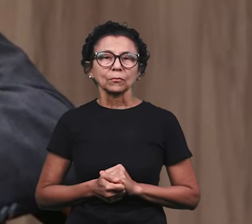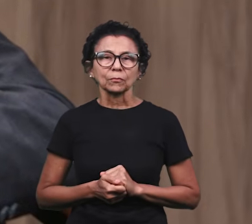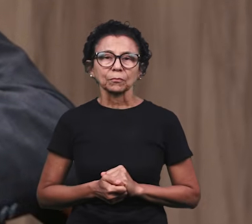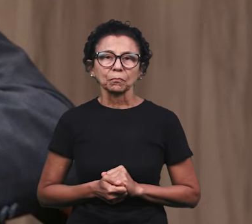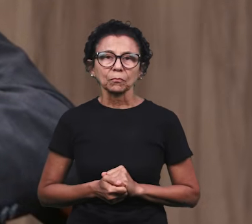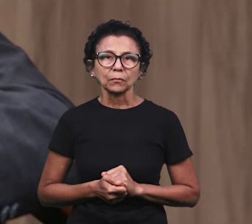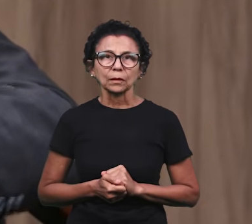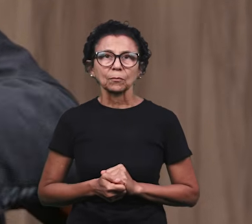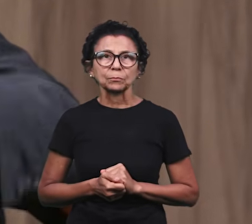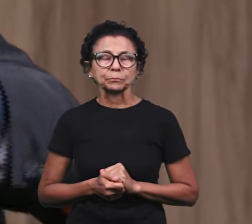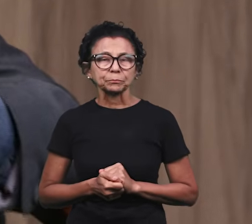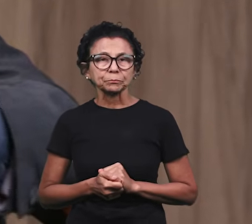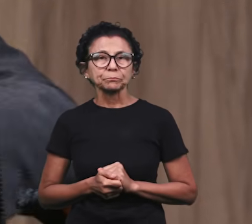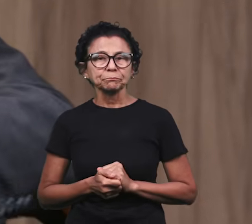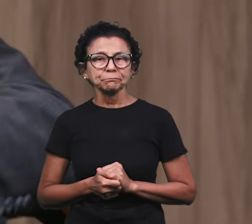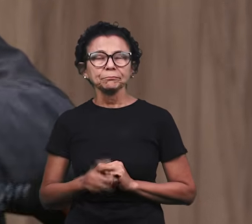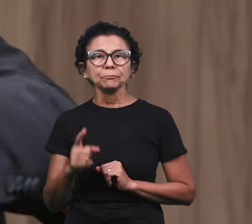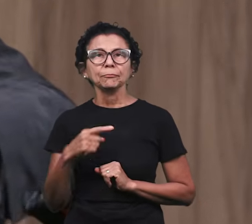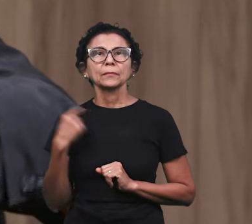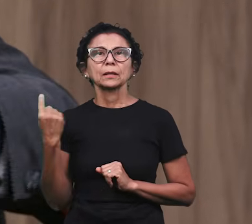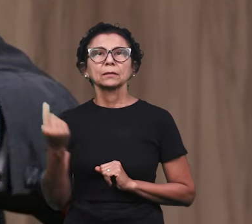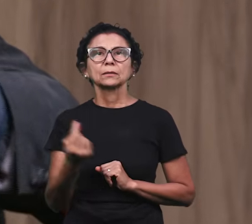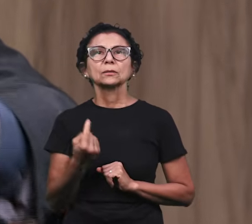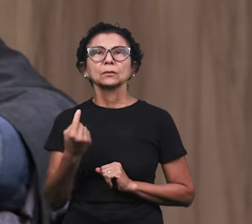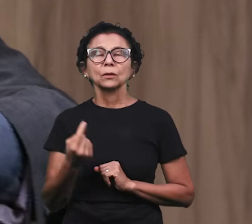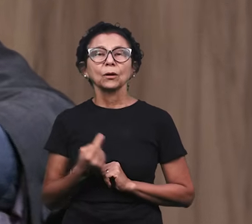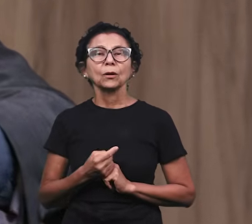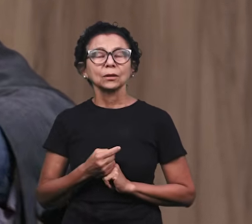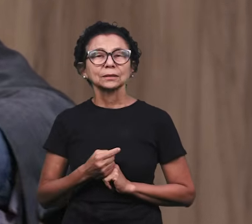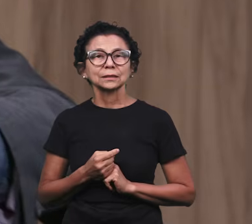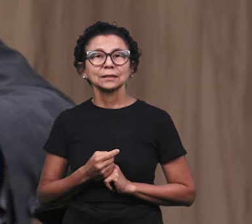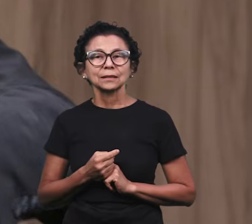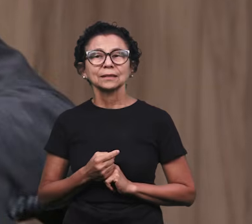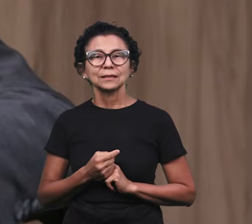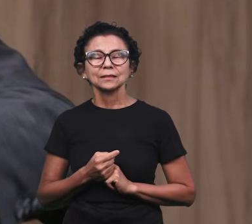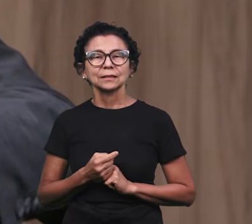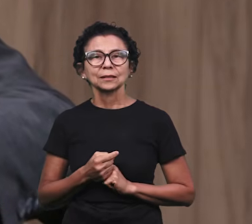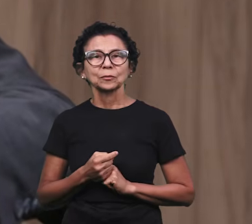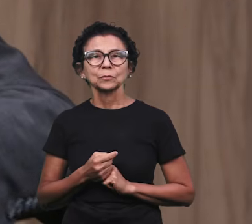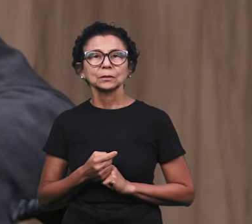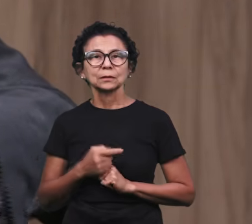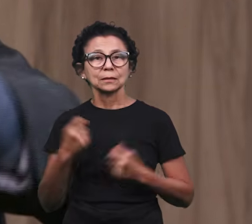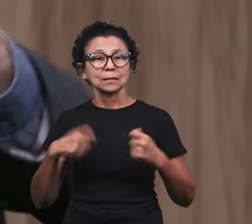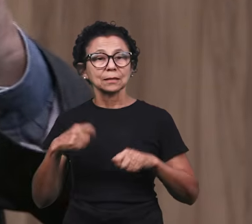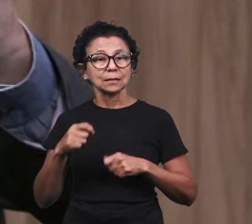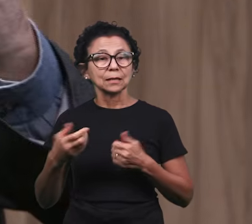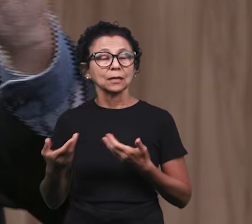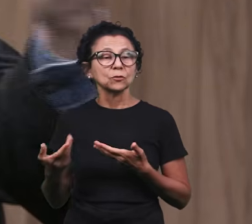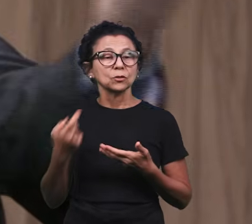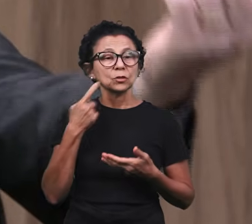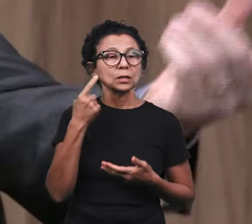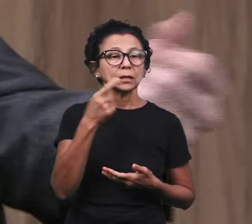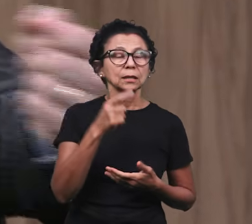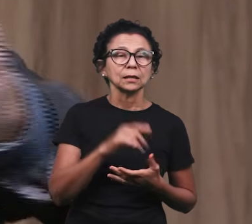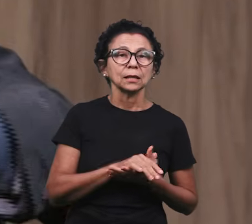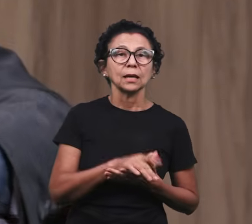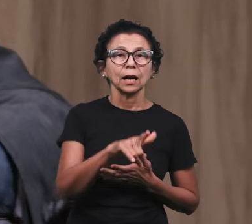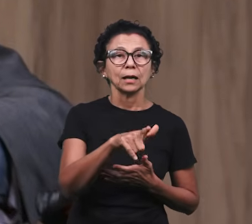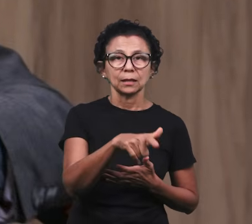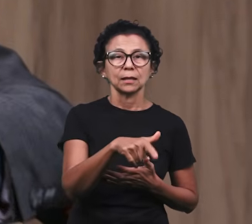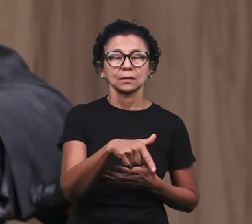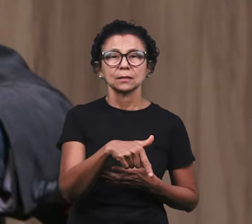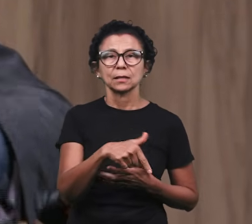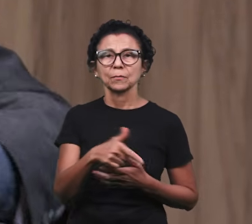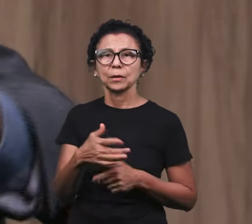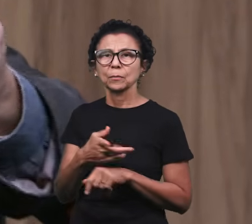lá. E nós temos algumas ILPIs que elas até nos procuram, né, para fazer esse trabalho. Vocês têm tempo?